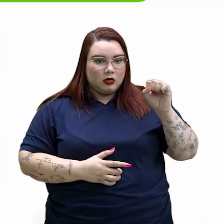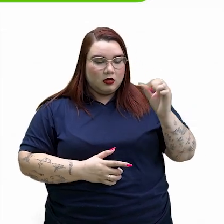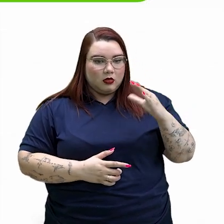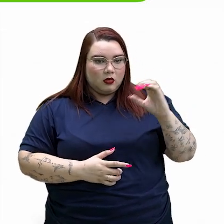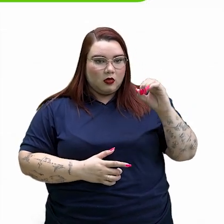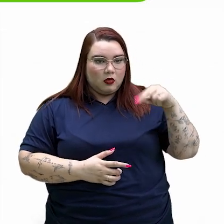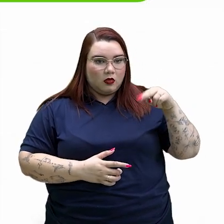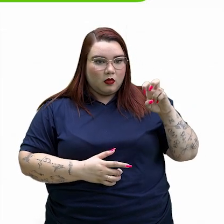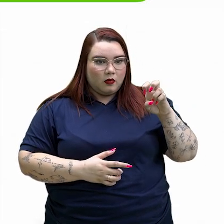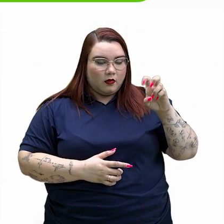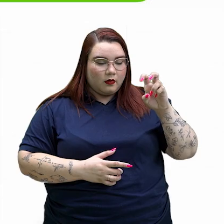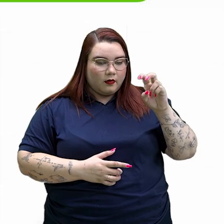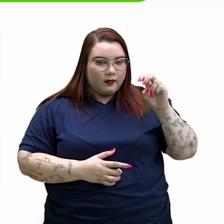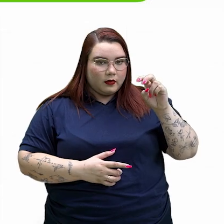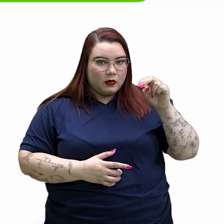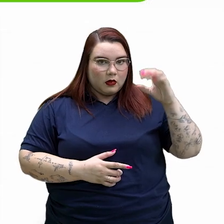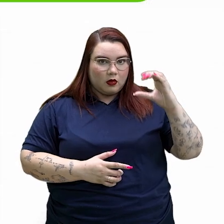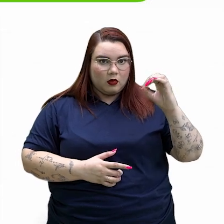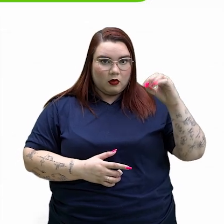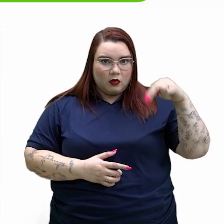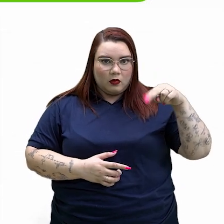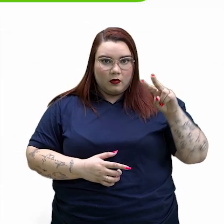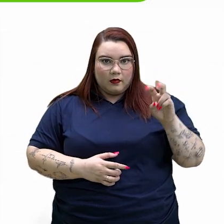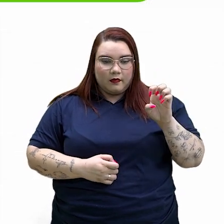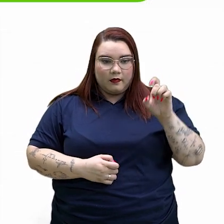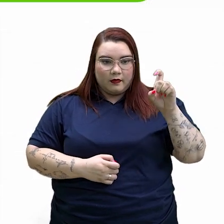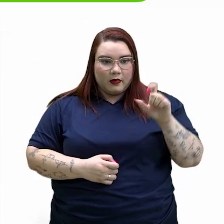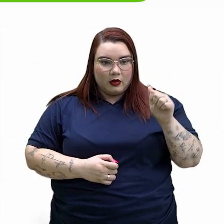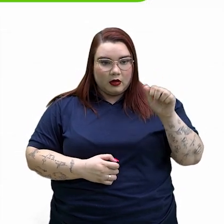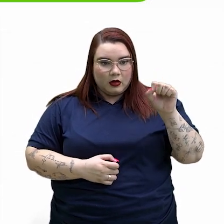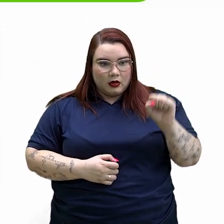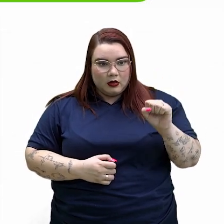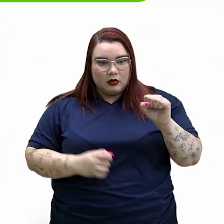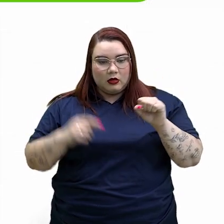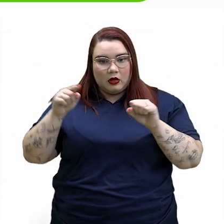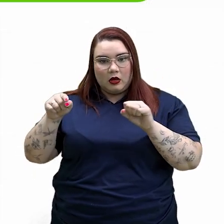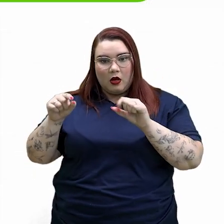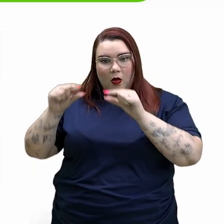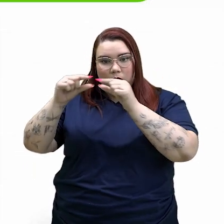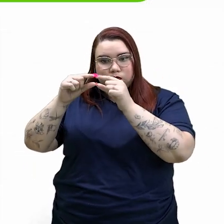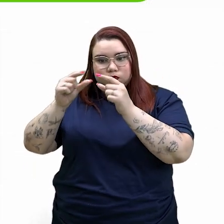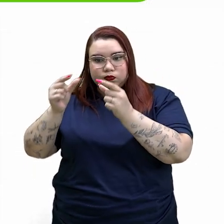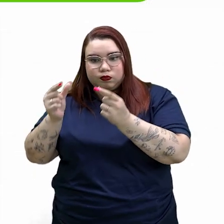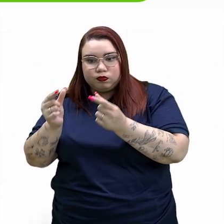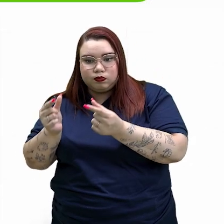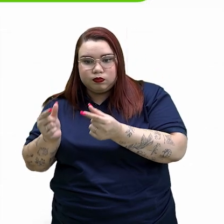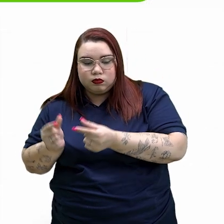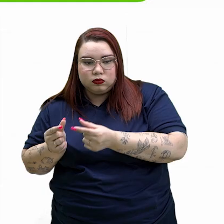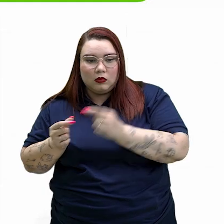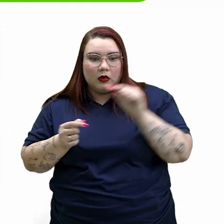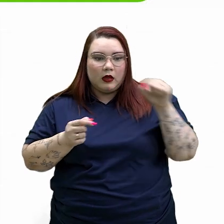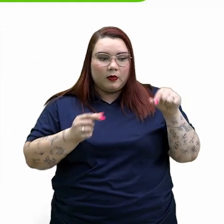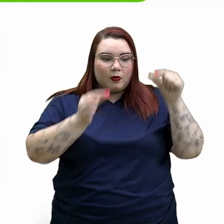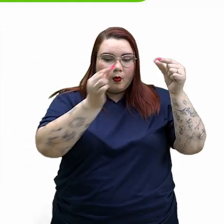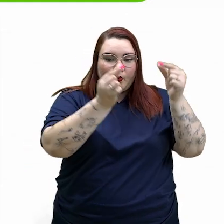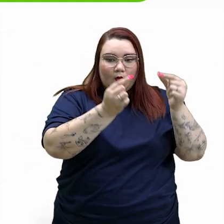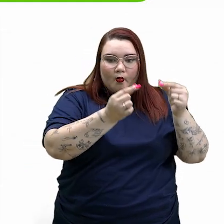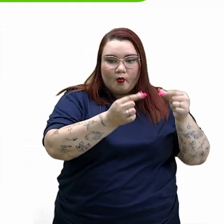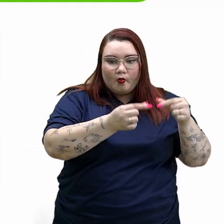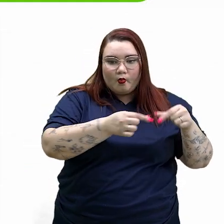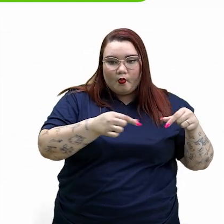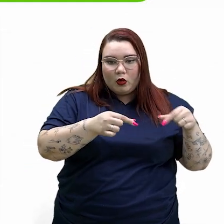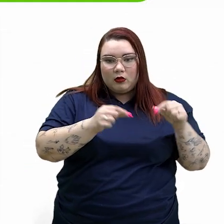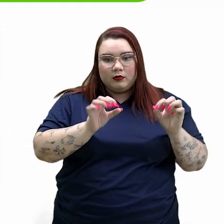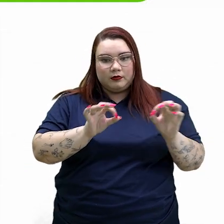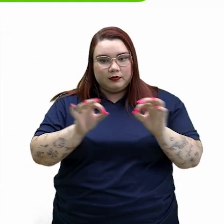respectivamente, lentes de bordas largas e lentes de bordas finas.